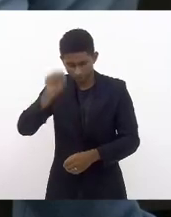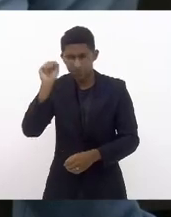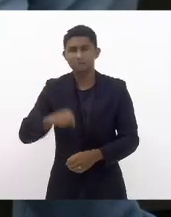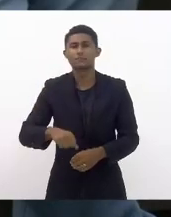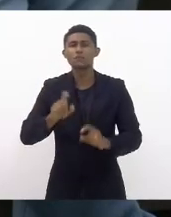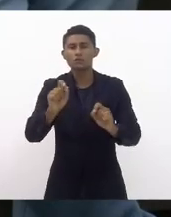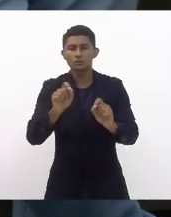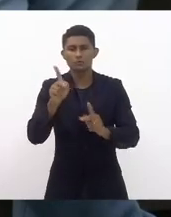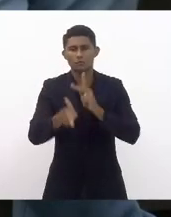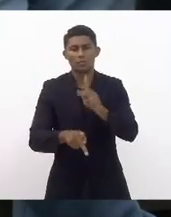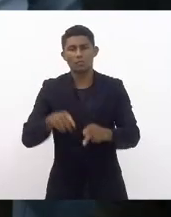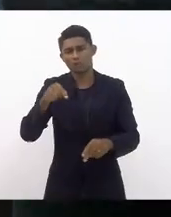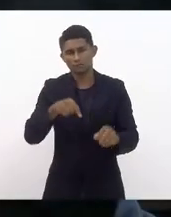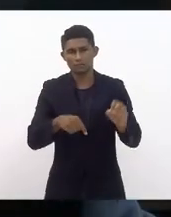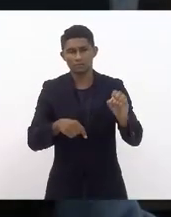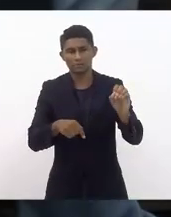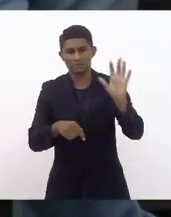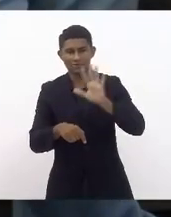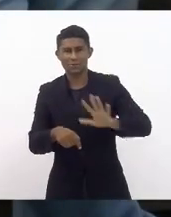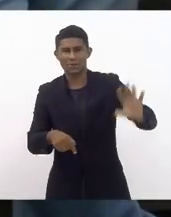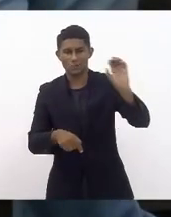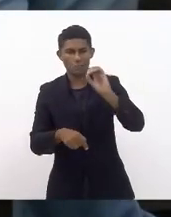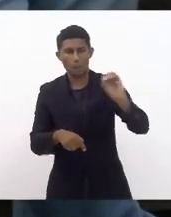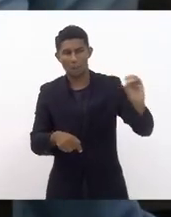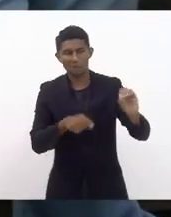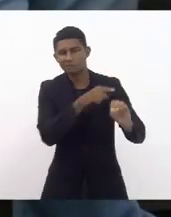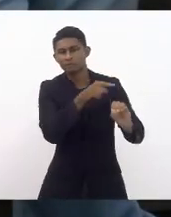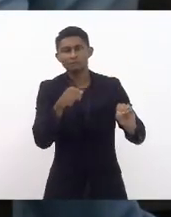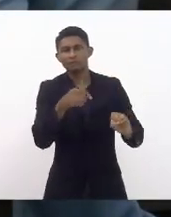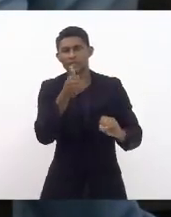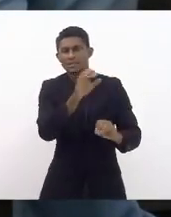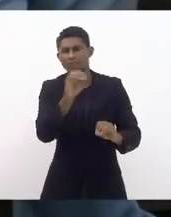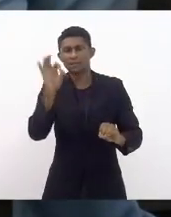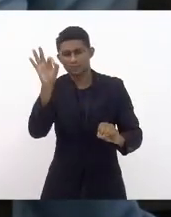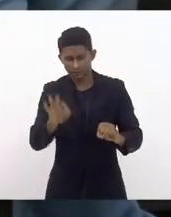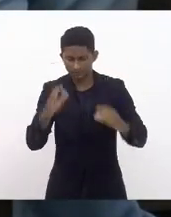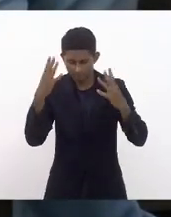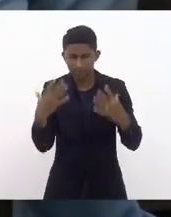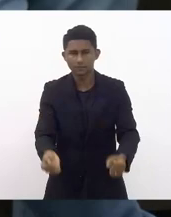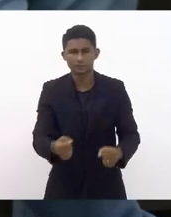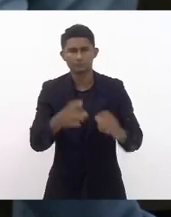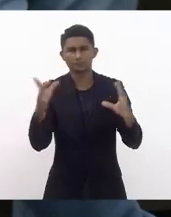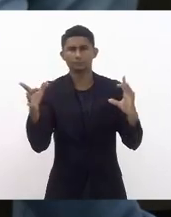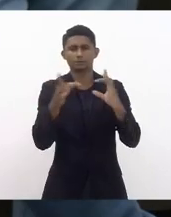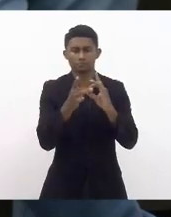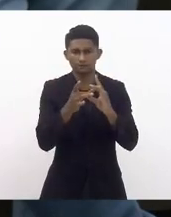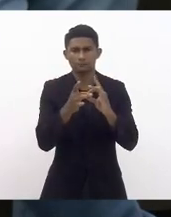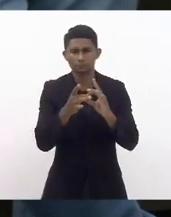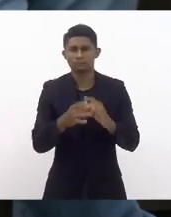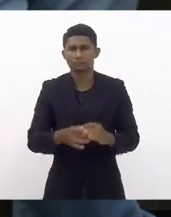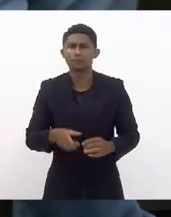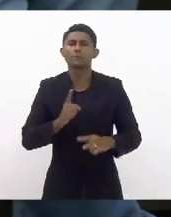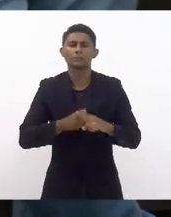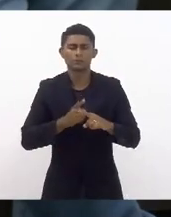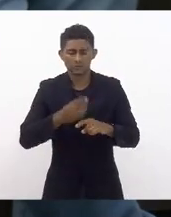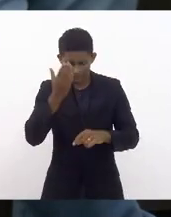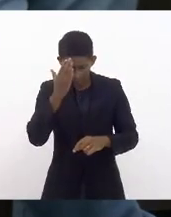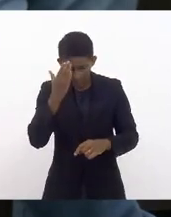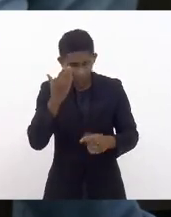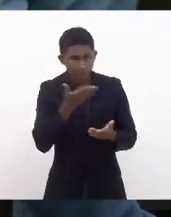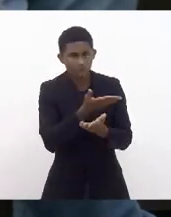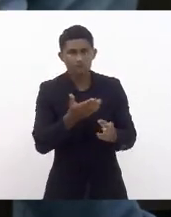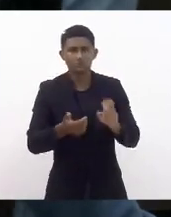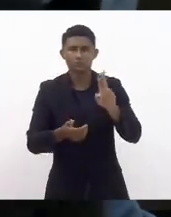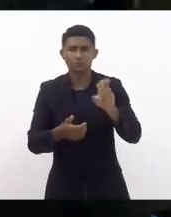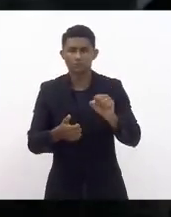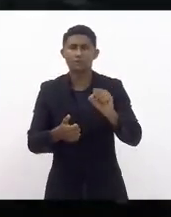da Zona Oeste é 100% favorável à incorporação, porque sabe que a sobrevivência da UESO,